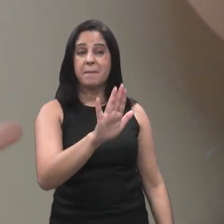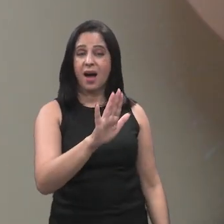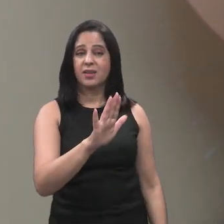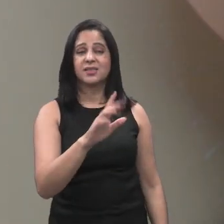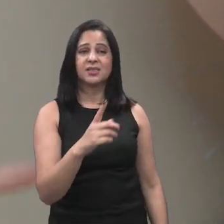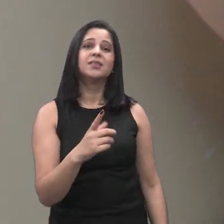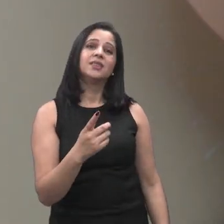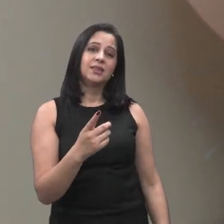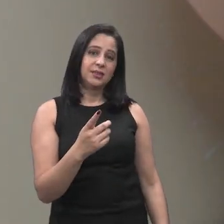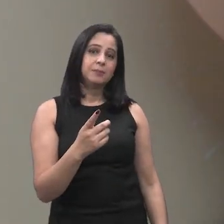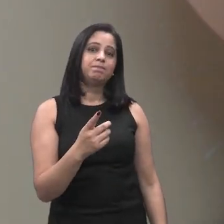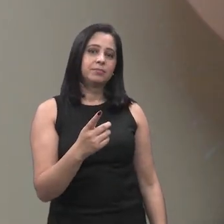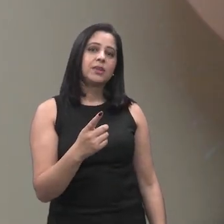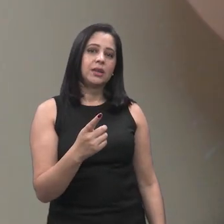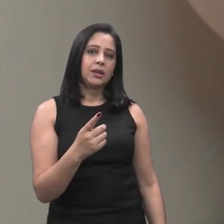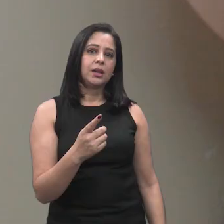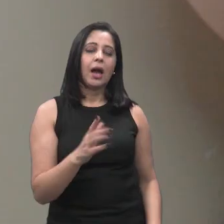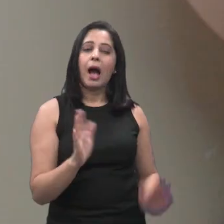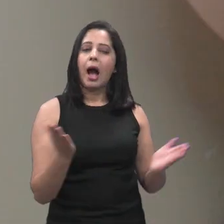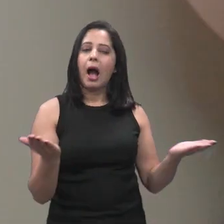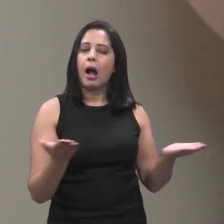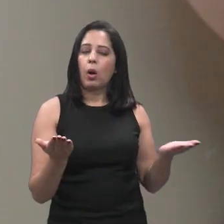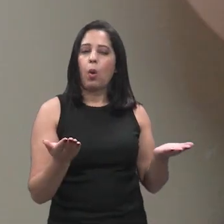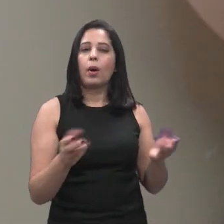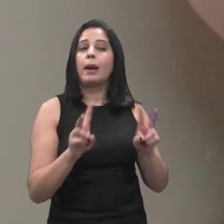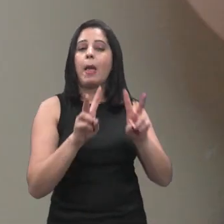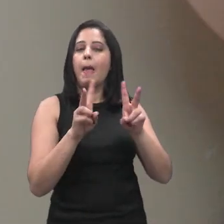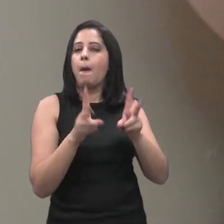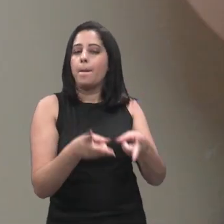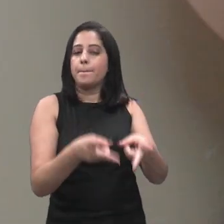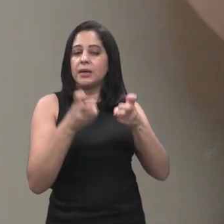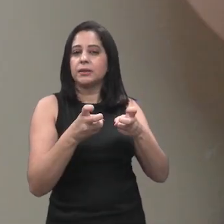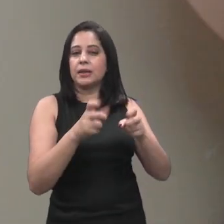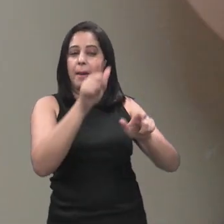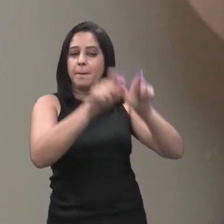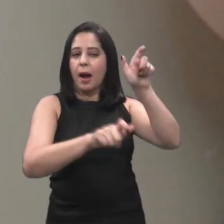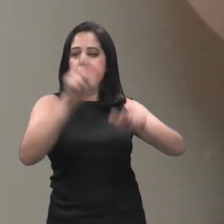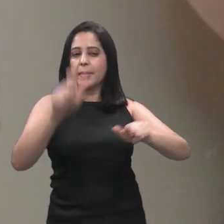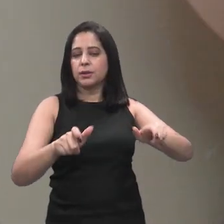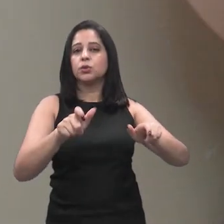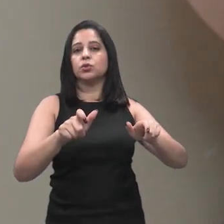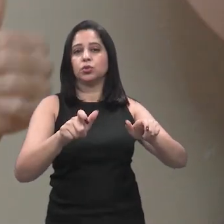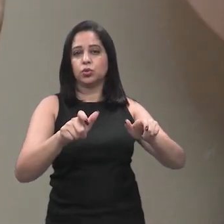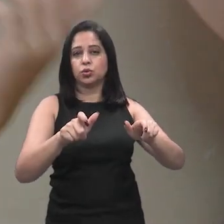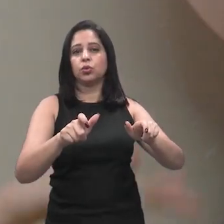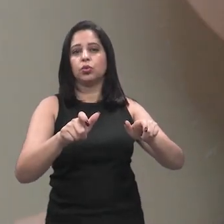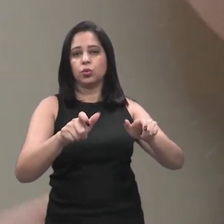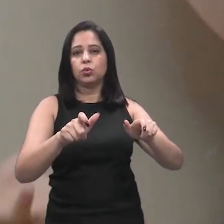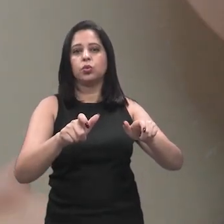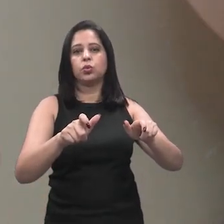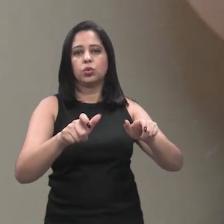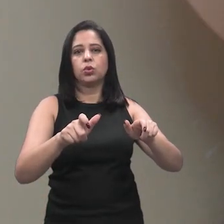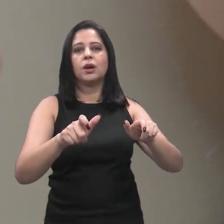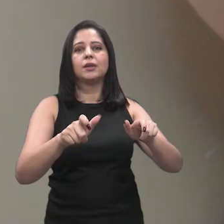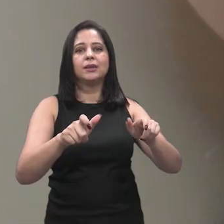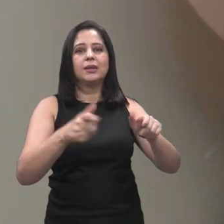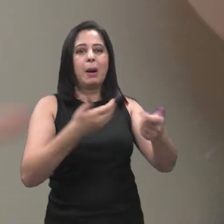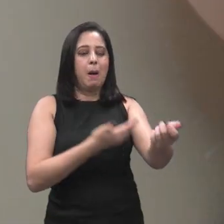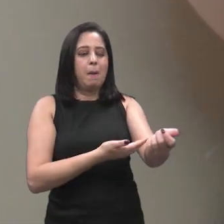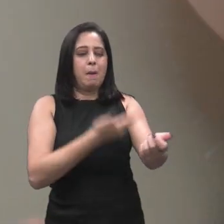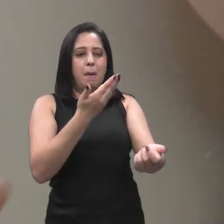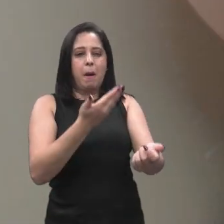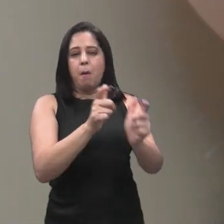ter hipertensão arterial, muito por conta do nosso estilo de vida mesmo, né? Você pega 20, 30 anos atrás, o consumo